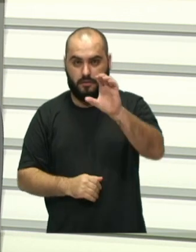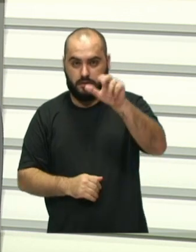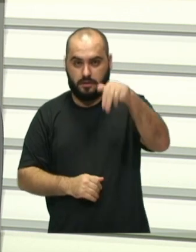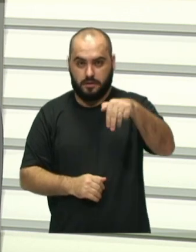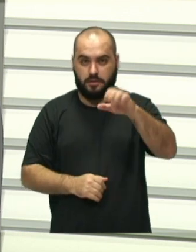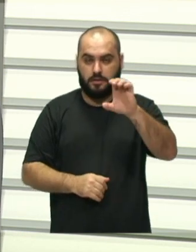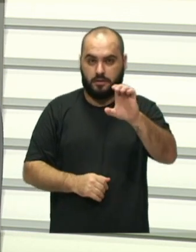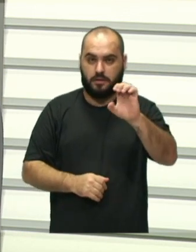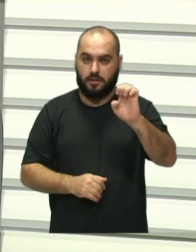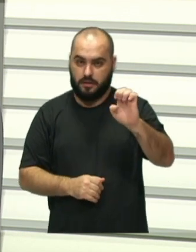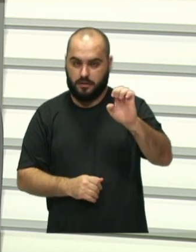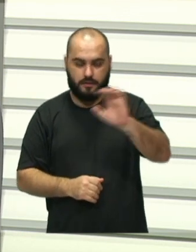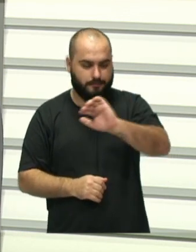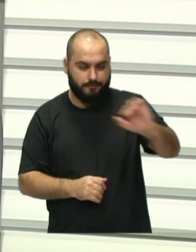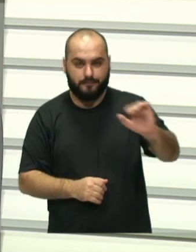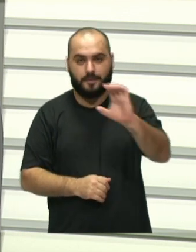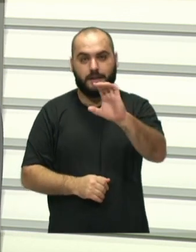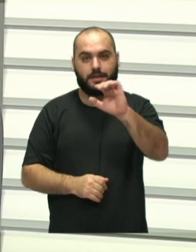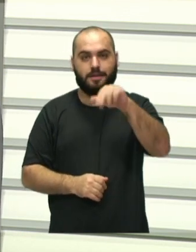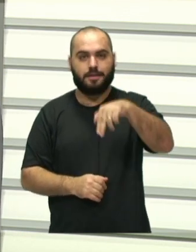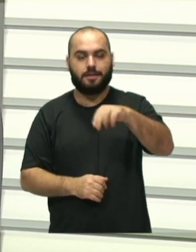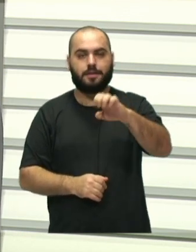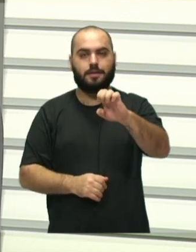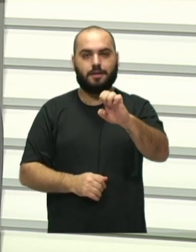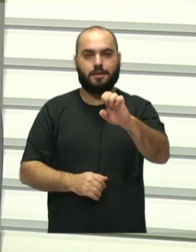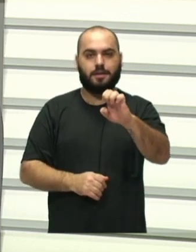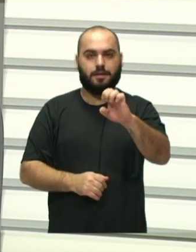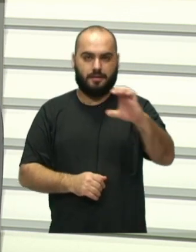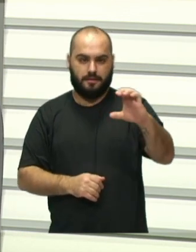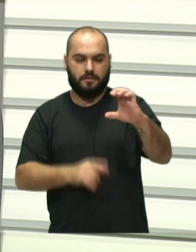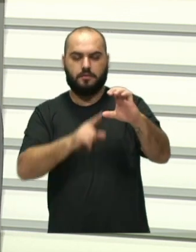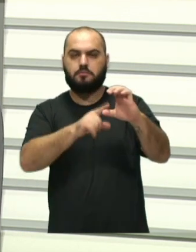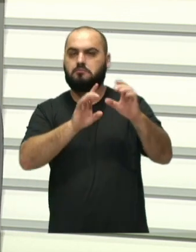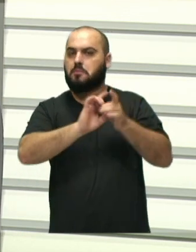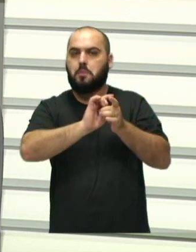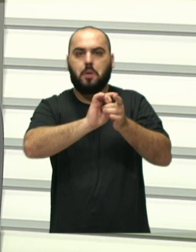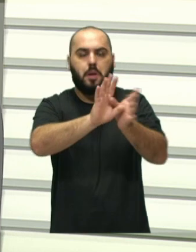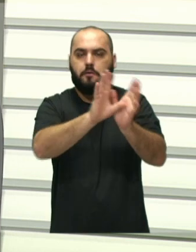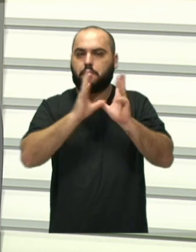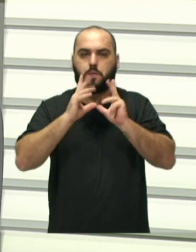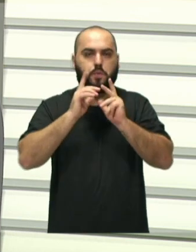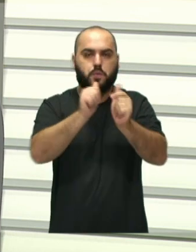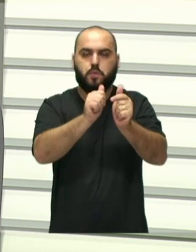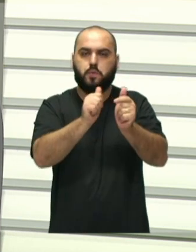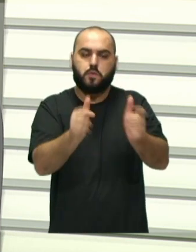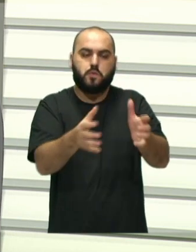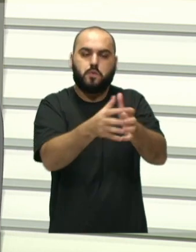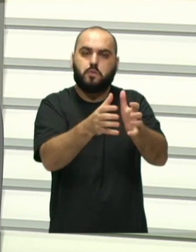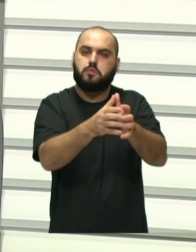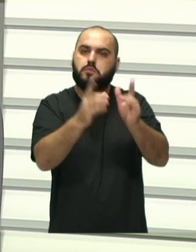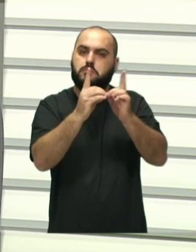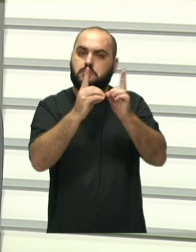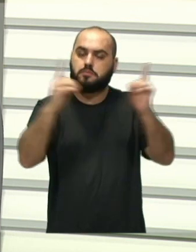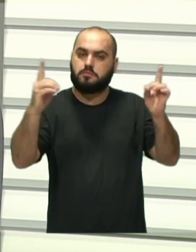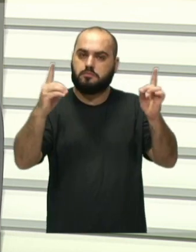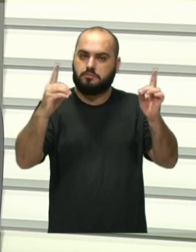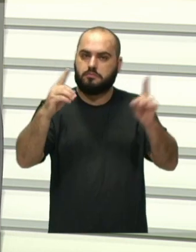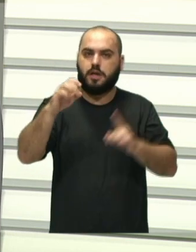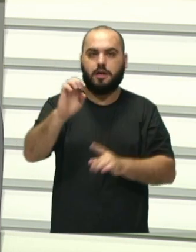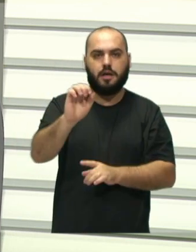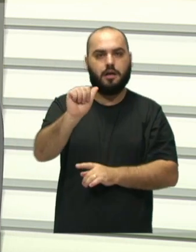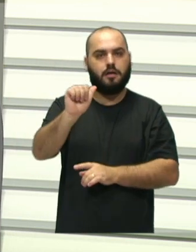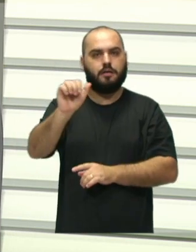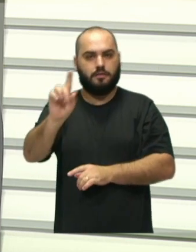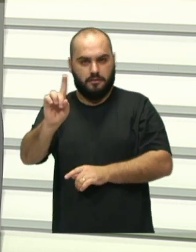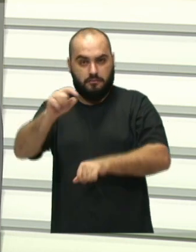Colocou à nossa disposição toda a plataforma EAD do grupo para que nós possamos mesmo em